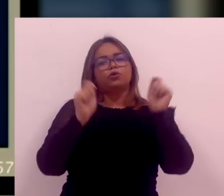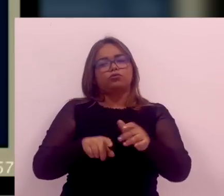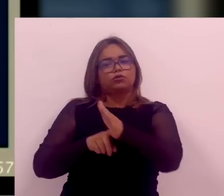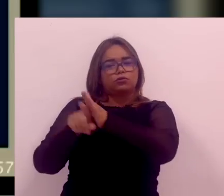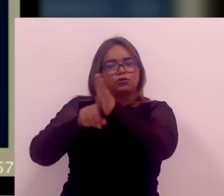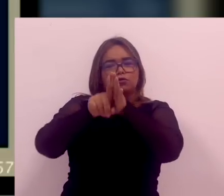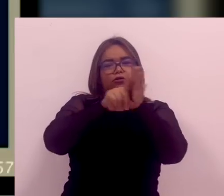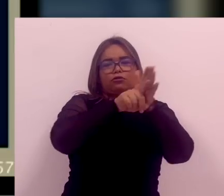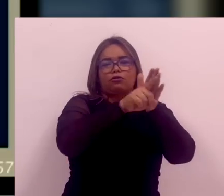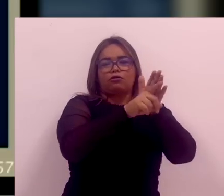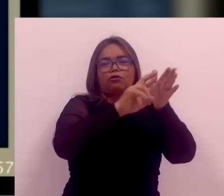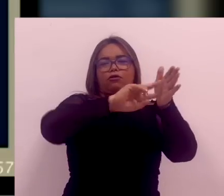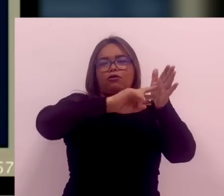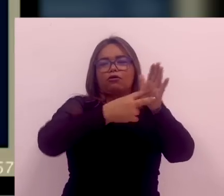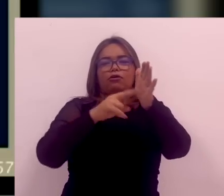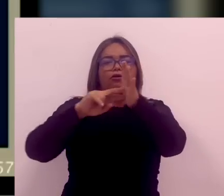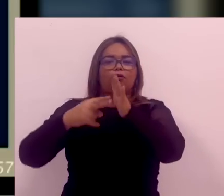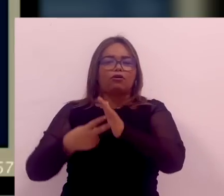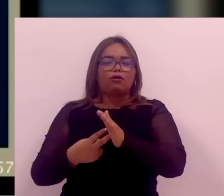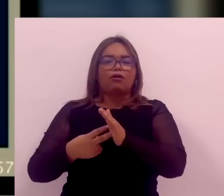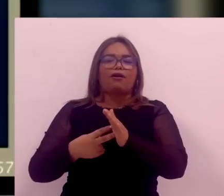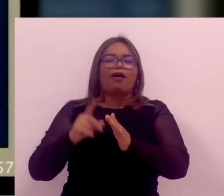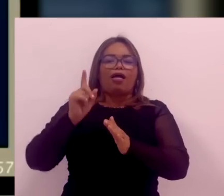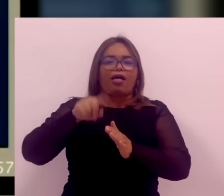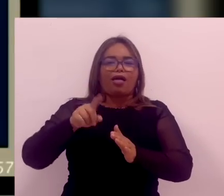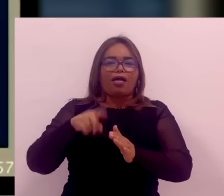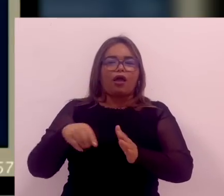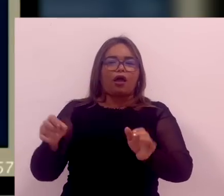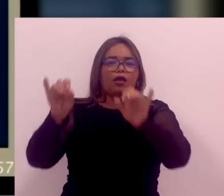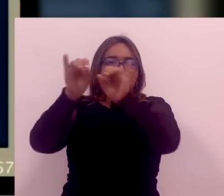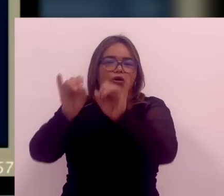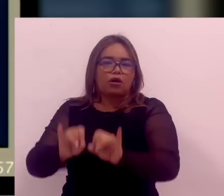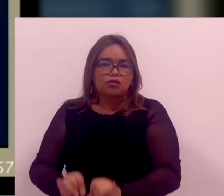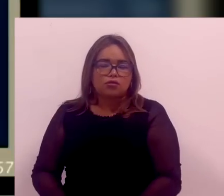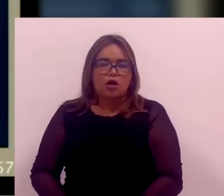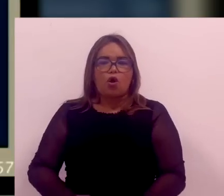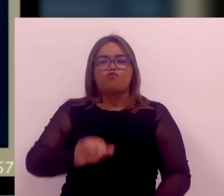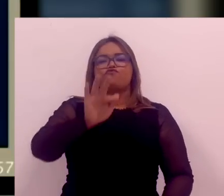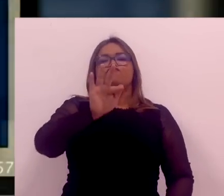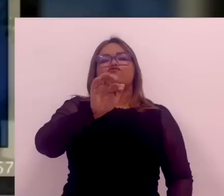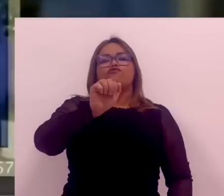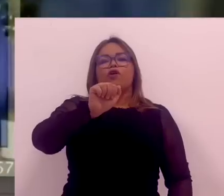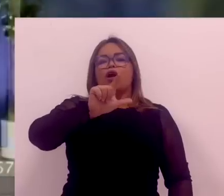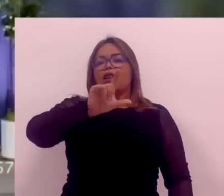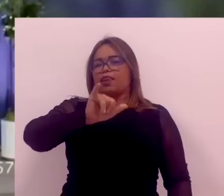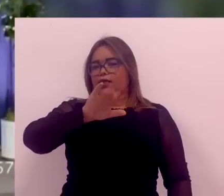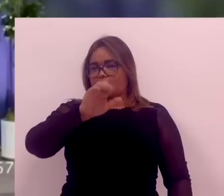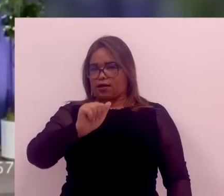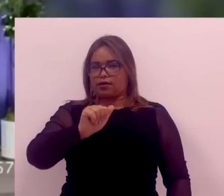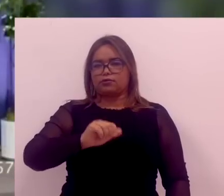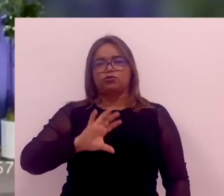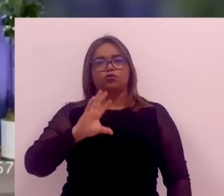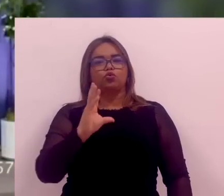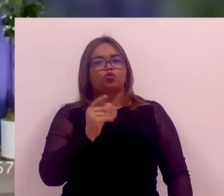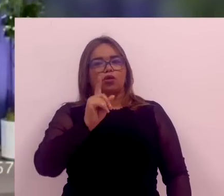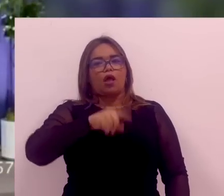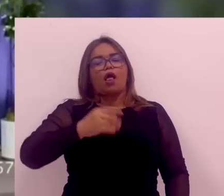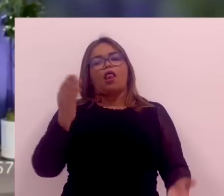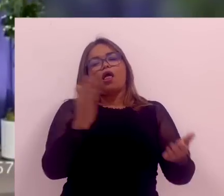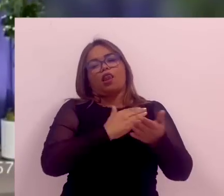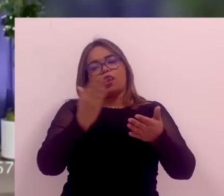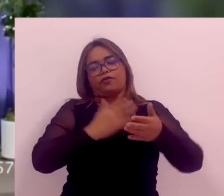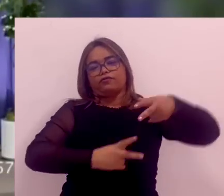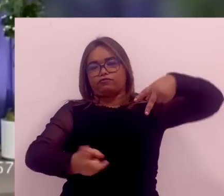das estrelas. Nós podemos estudar todos esses símbolos astrológicos e vamos descobrir que representam uma adoração fálica, uma parte importante dos